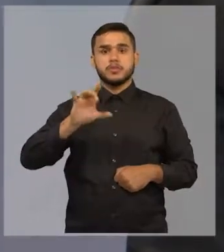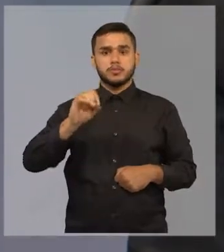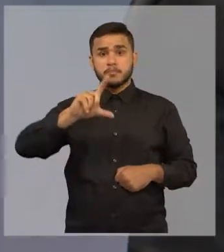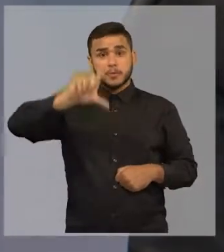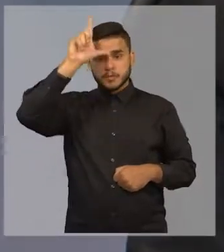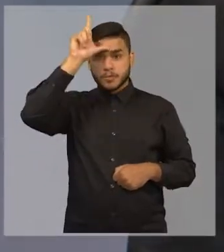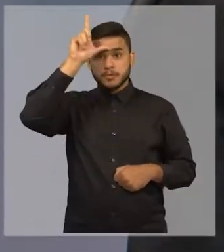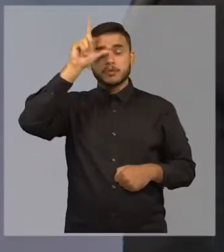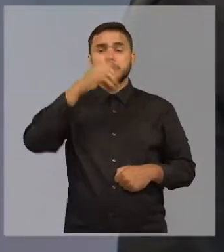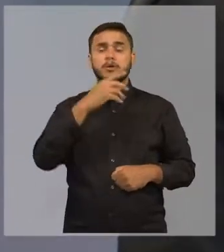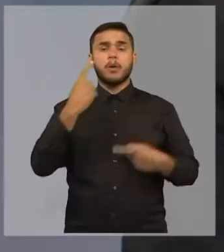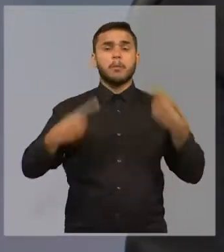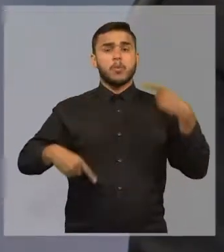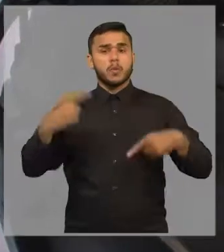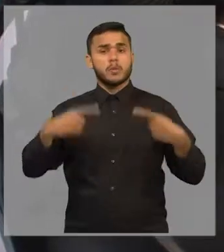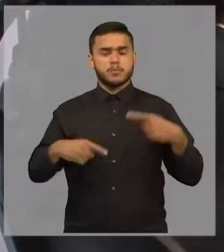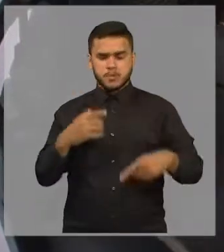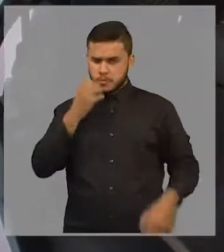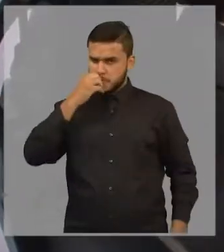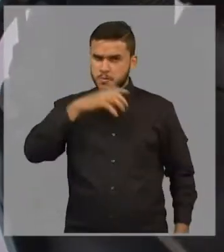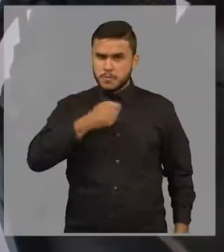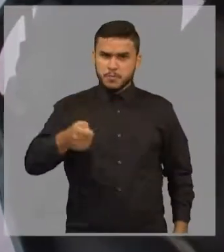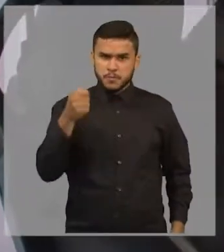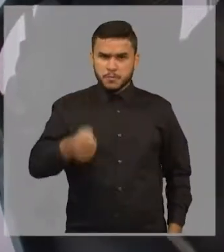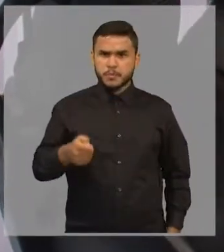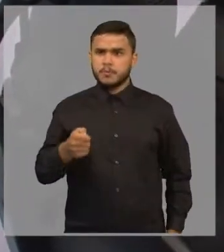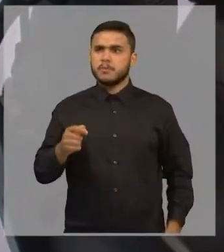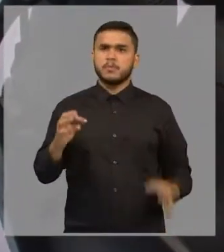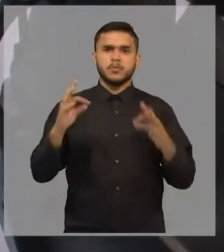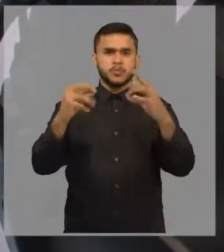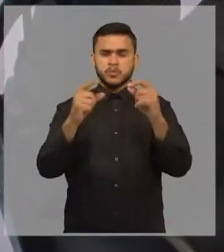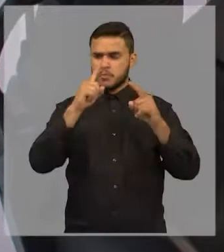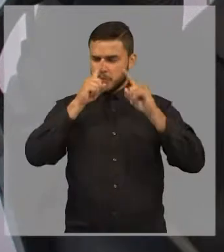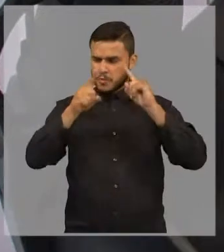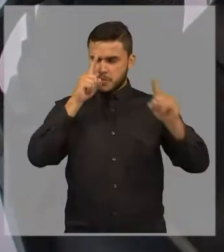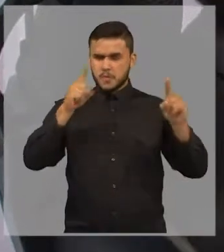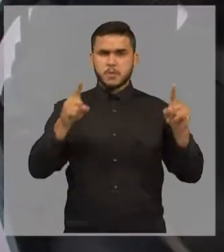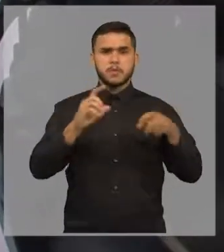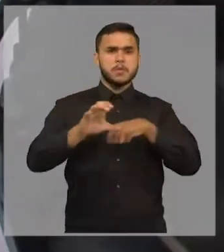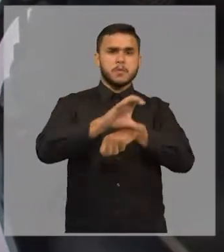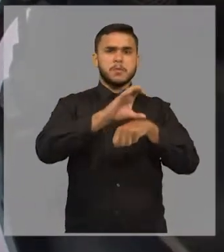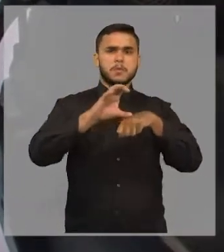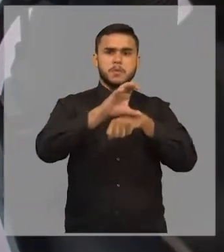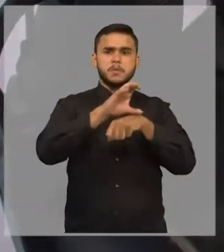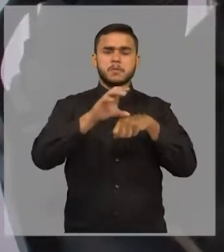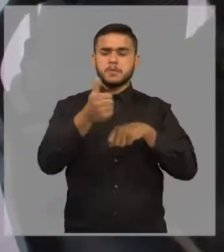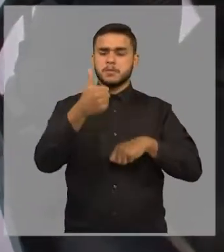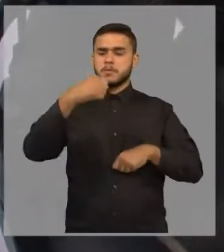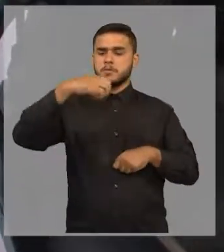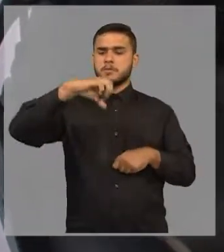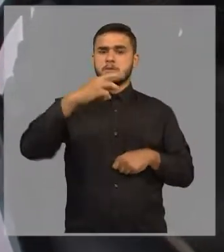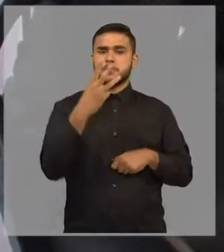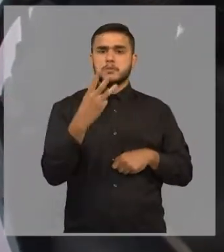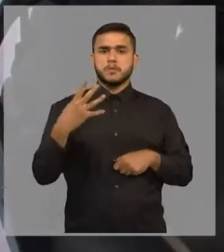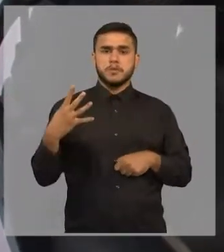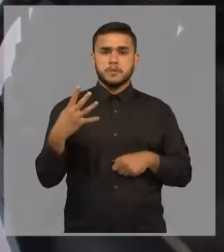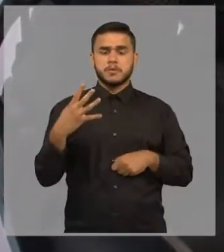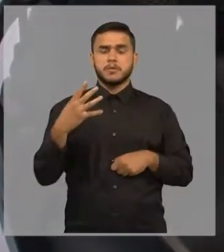políticos brasileiros é Getúlio Vargas, que era um cara autoritário, ditador, colocou uma Constituição no Estado Novo